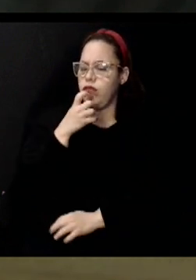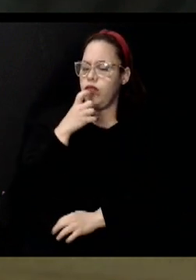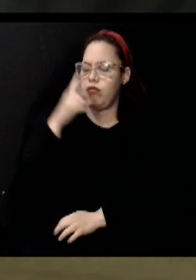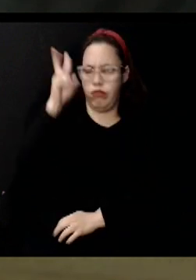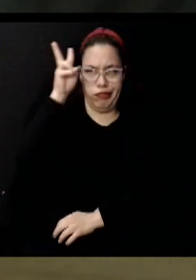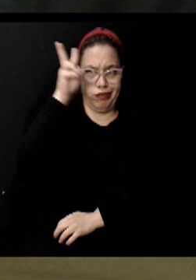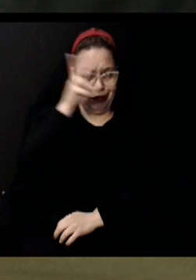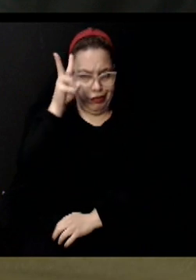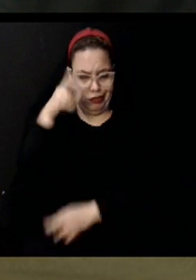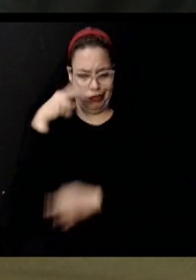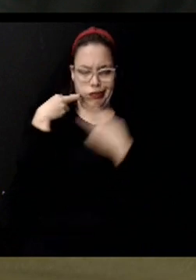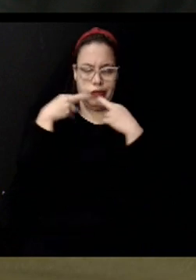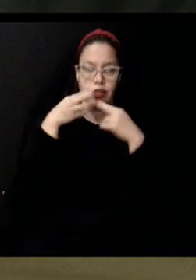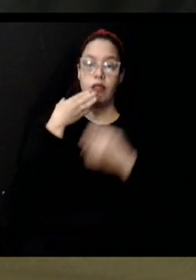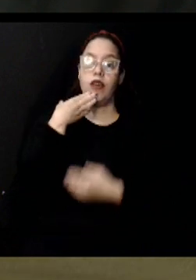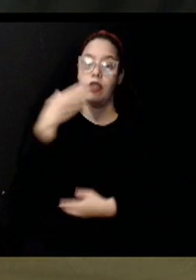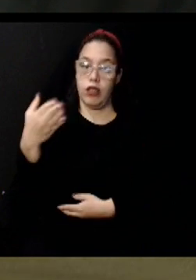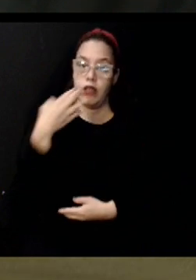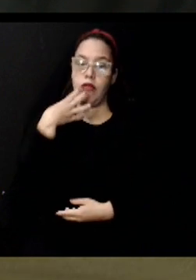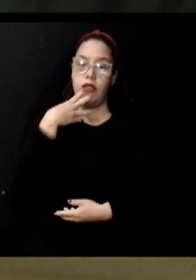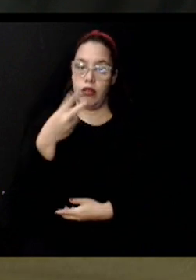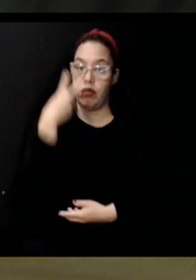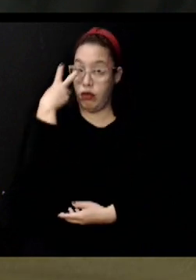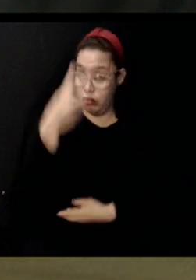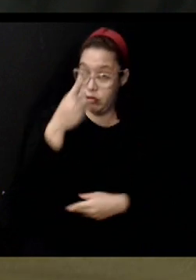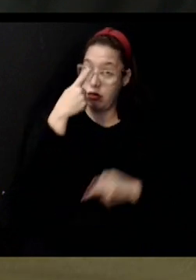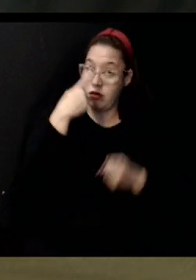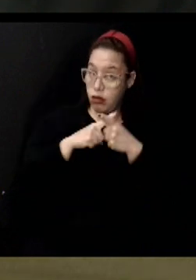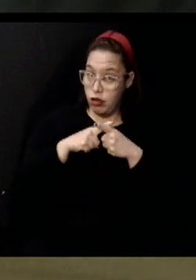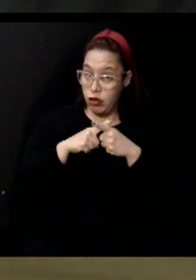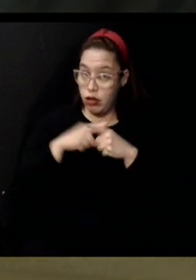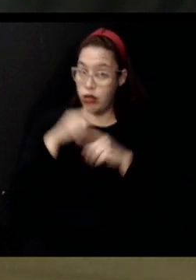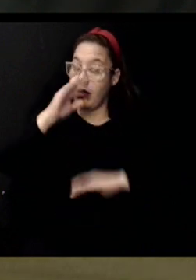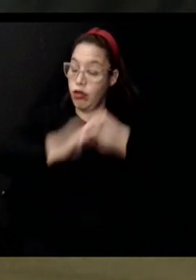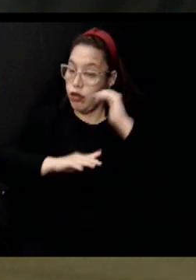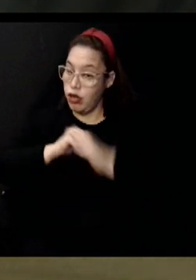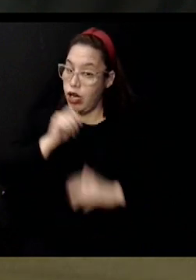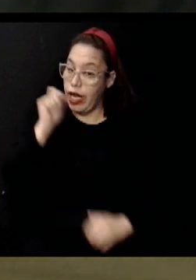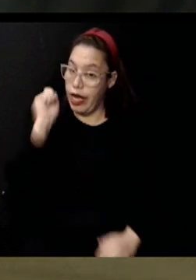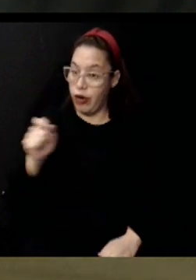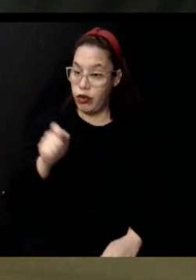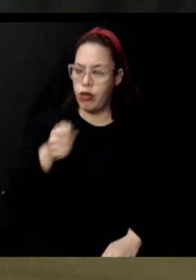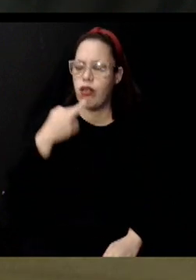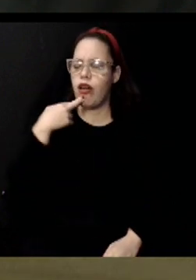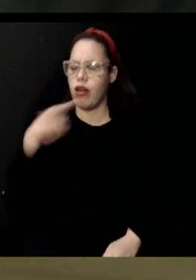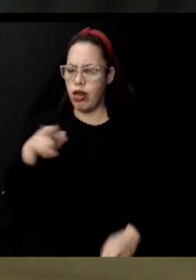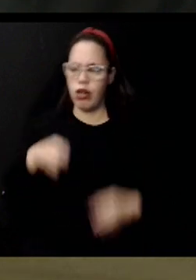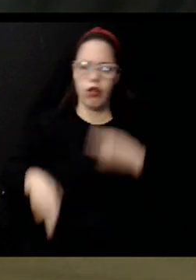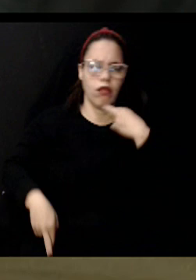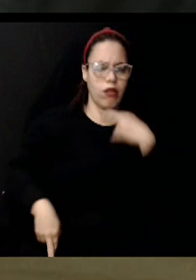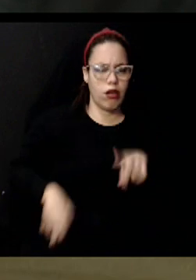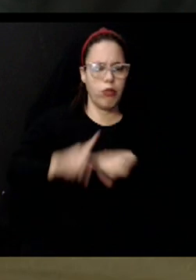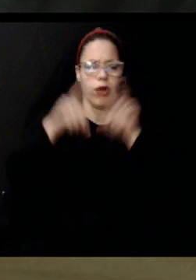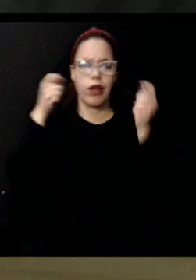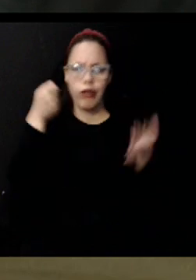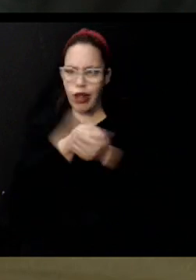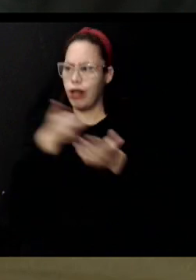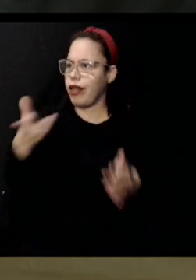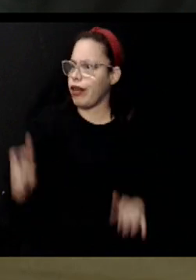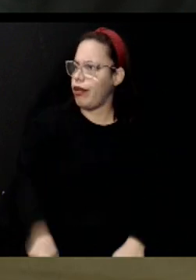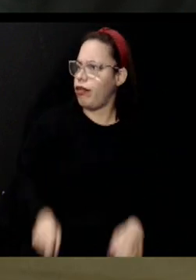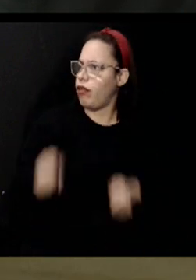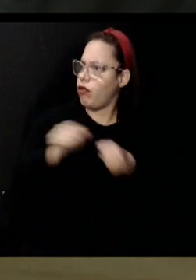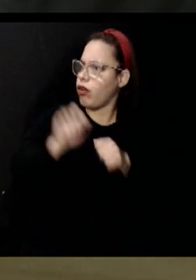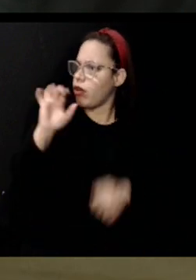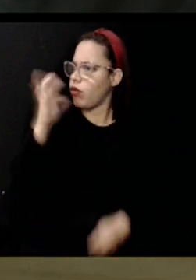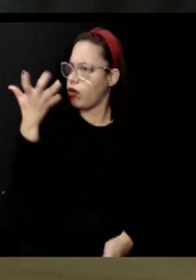você clamar 2 vezes e também ação. Então, reclame, clame, mas haja, né? Faça acontecer, porque se ficar